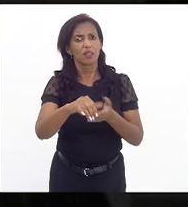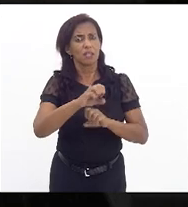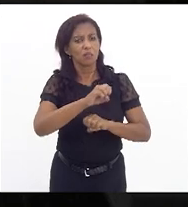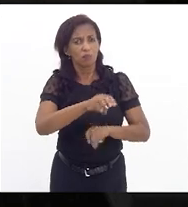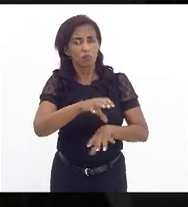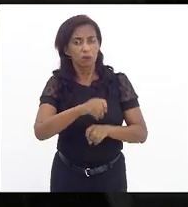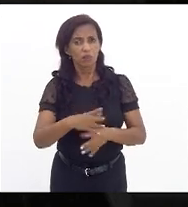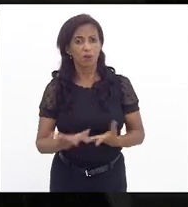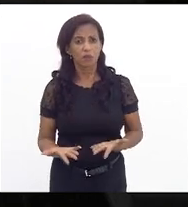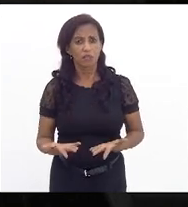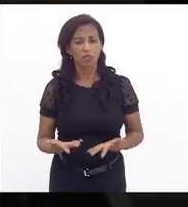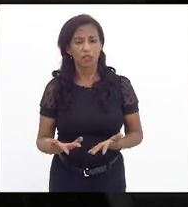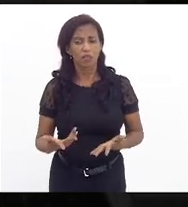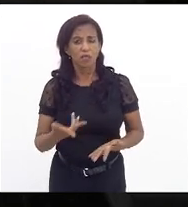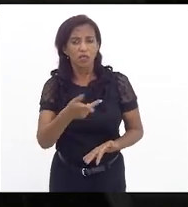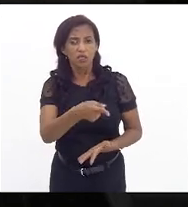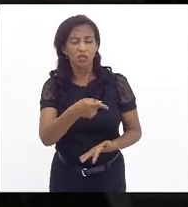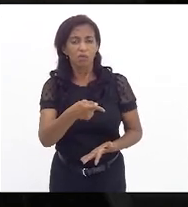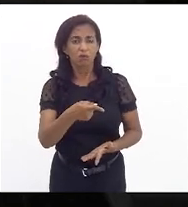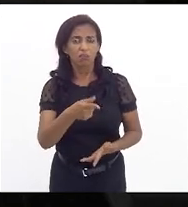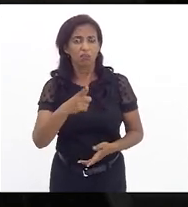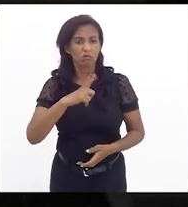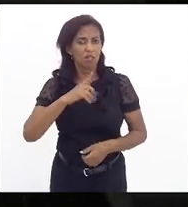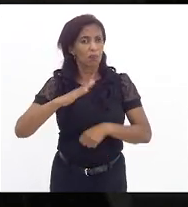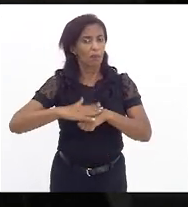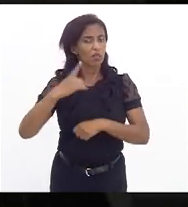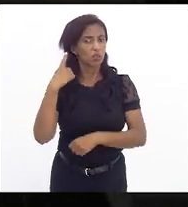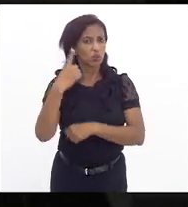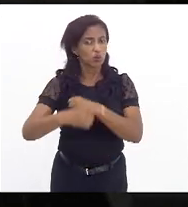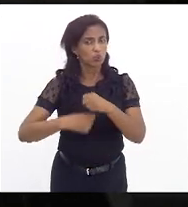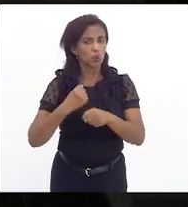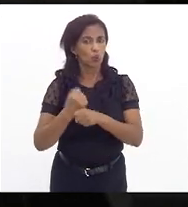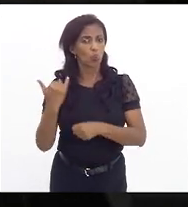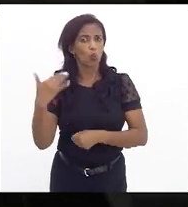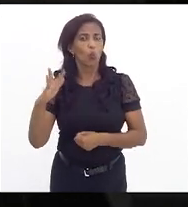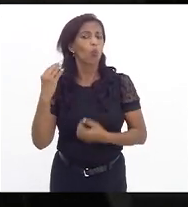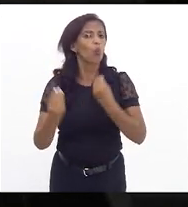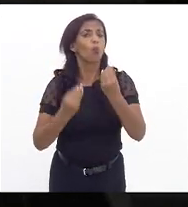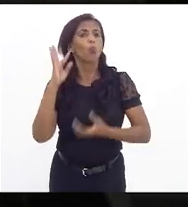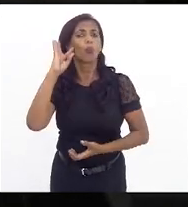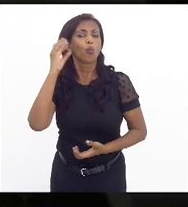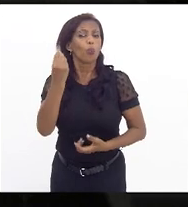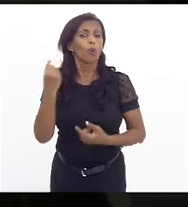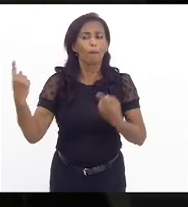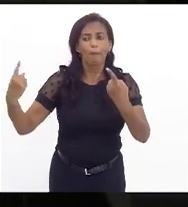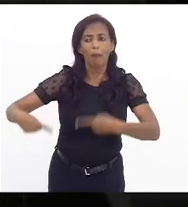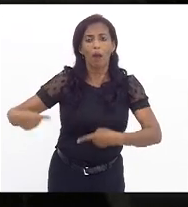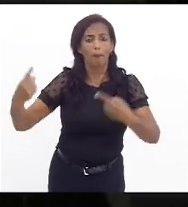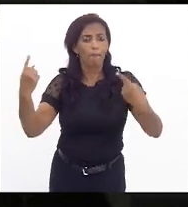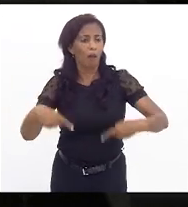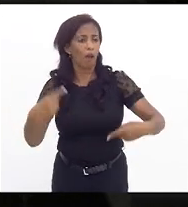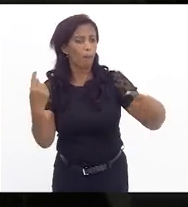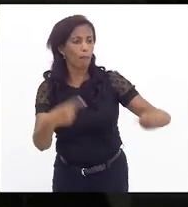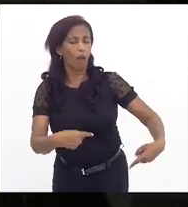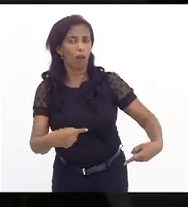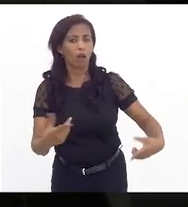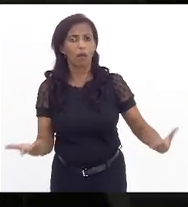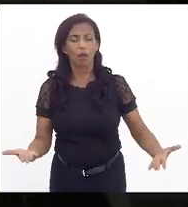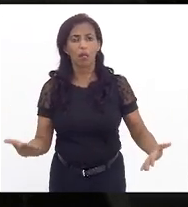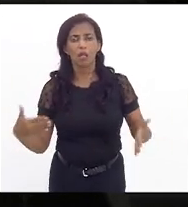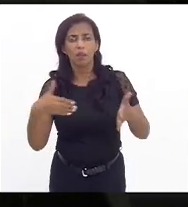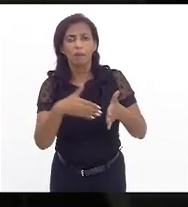escolas, estão prioritariamente enfrentando há mais de um ano e meio como resolver os desafios e limites